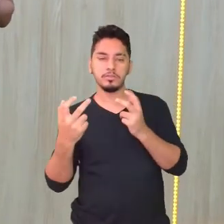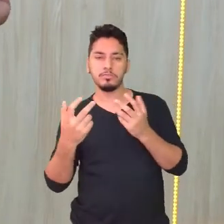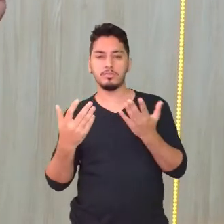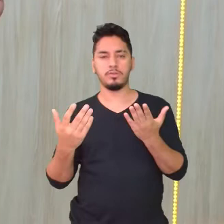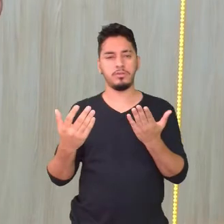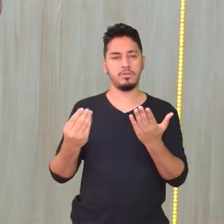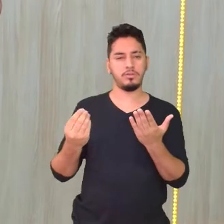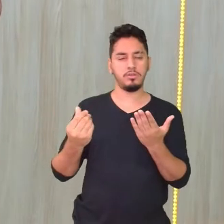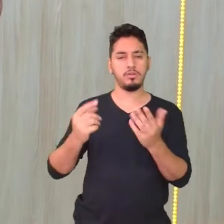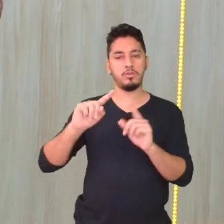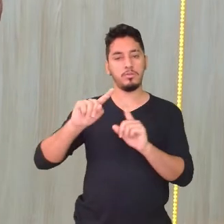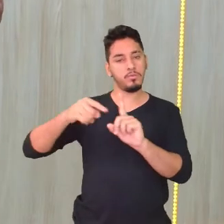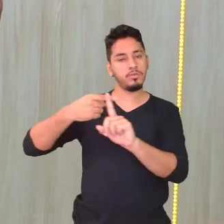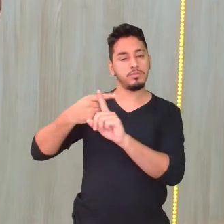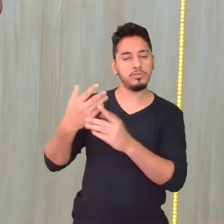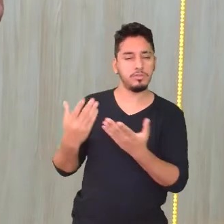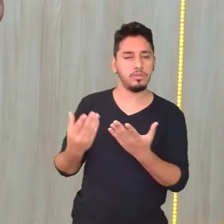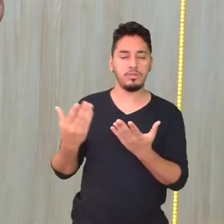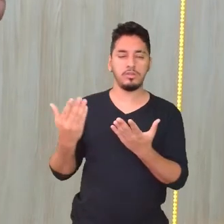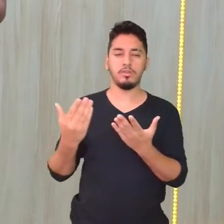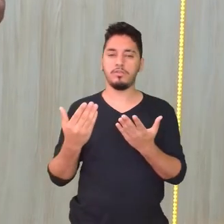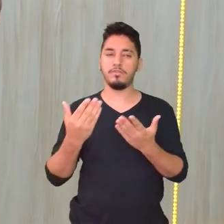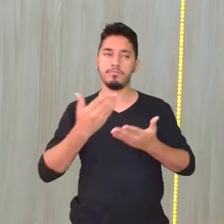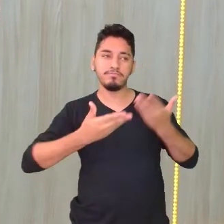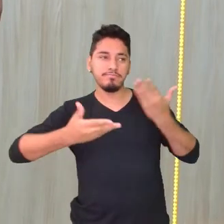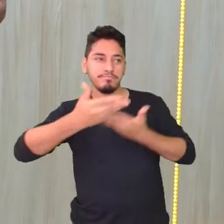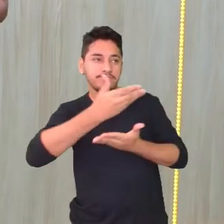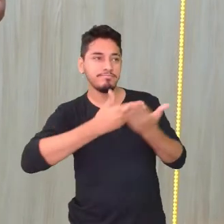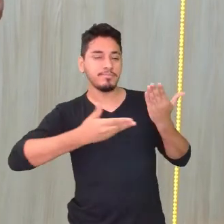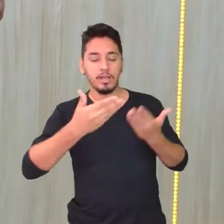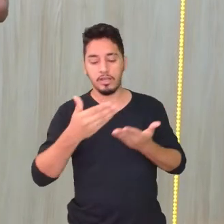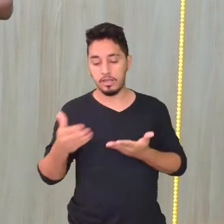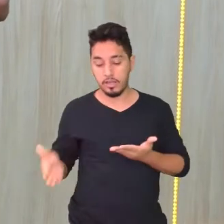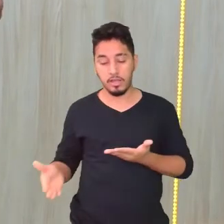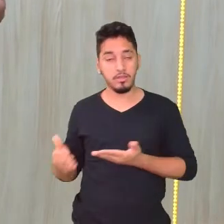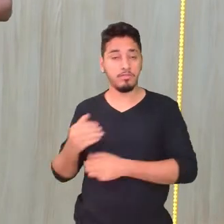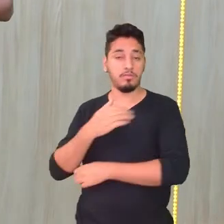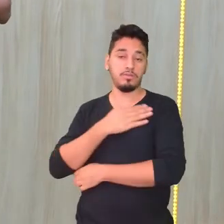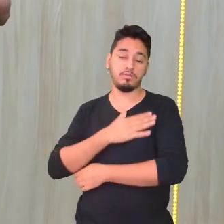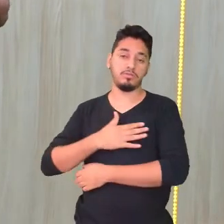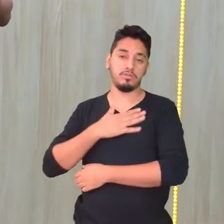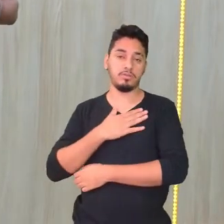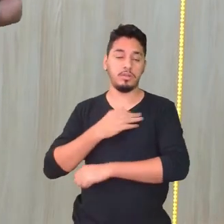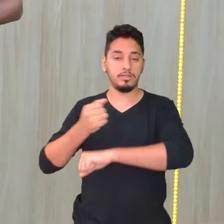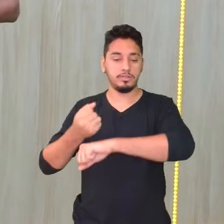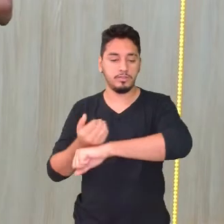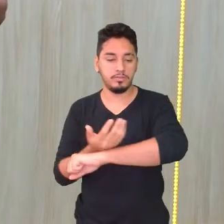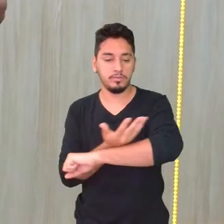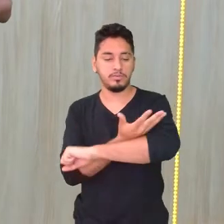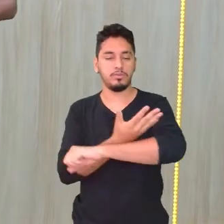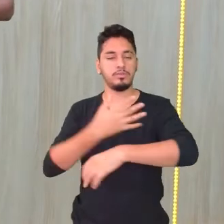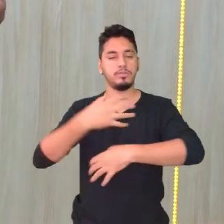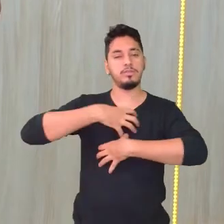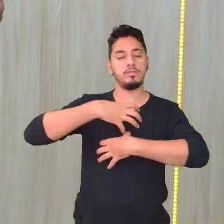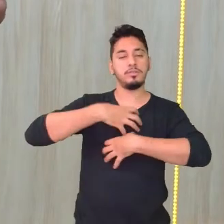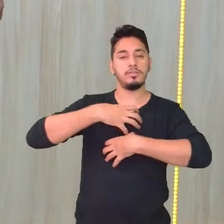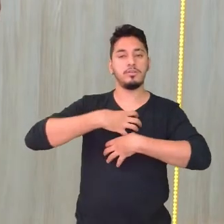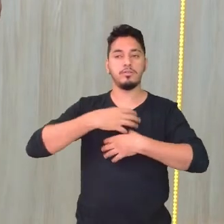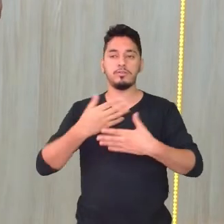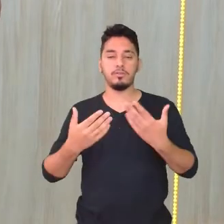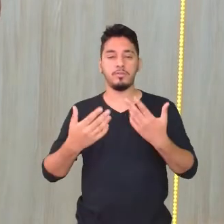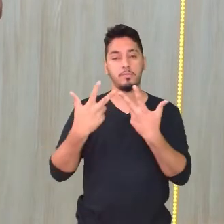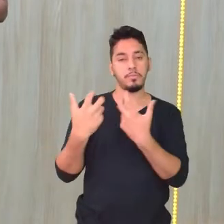forma muito positiva, de forma atrativa, de forma em que as emoções, as sensações estão ali